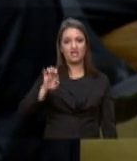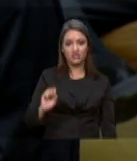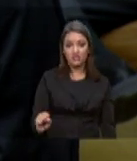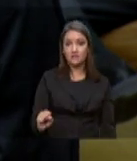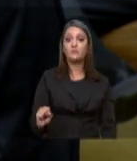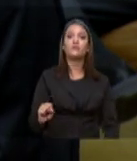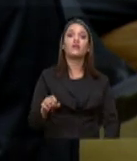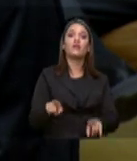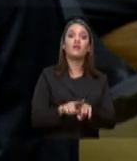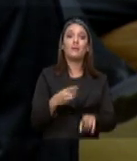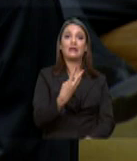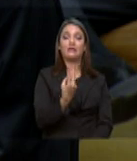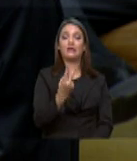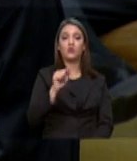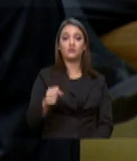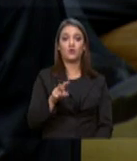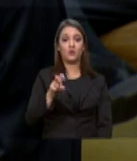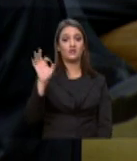de